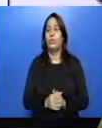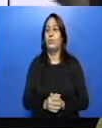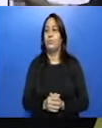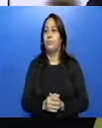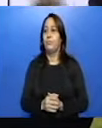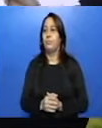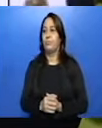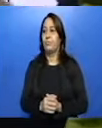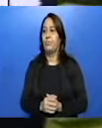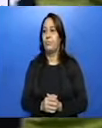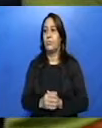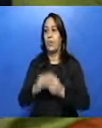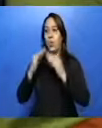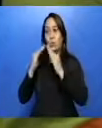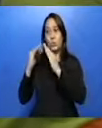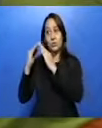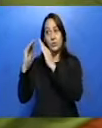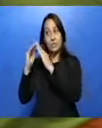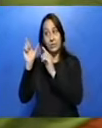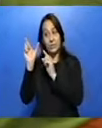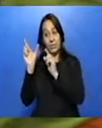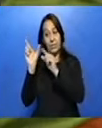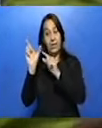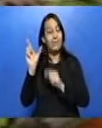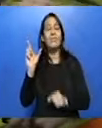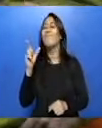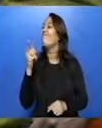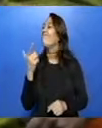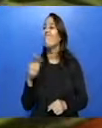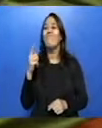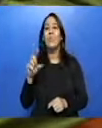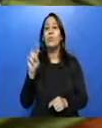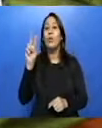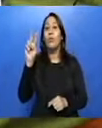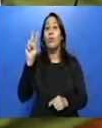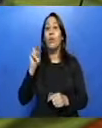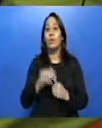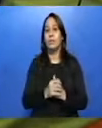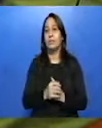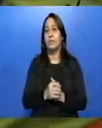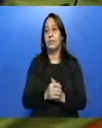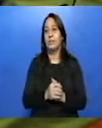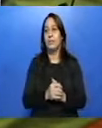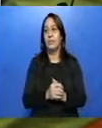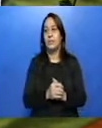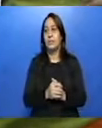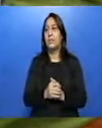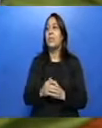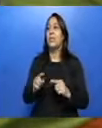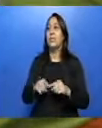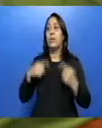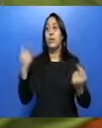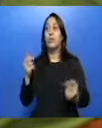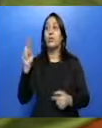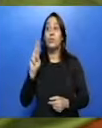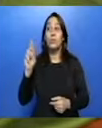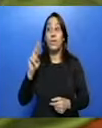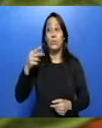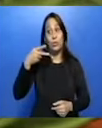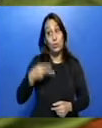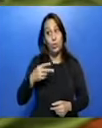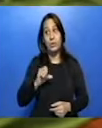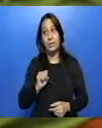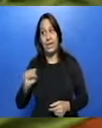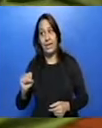consoante. Os vizinhos não são vogais. Vocês repararam? E para a gente colocar dois S's, os vizinhos têm que